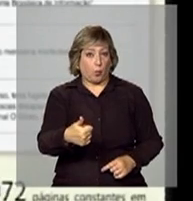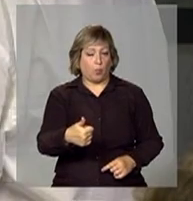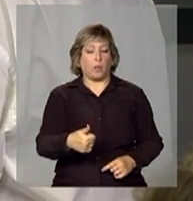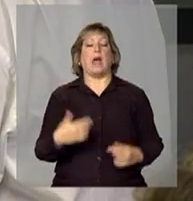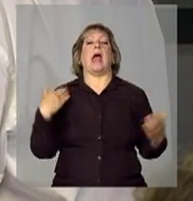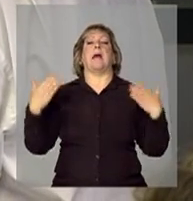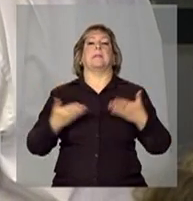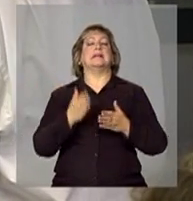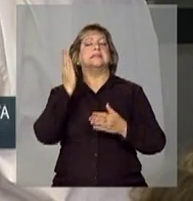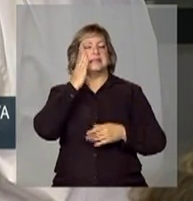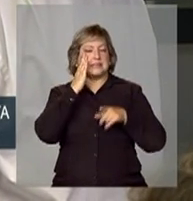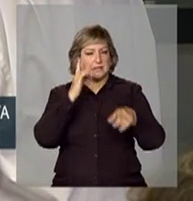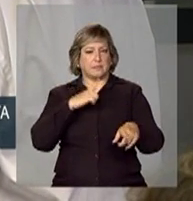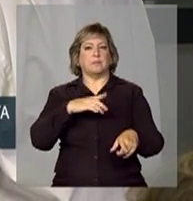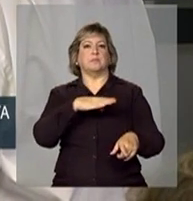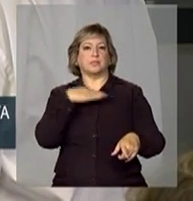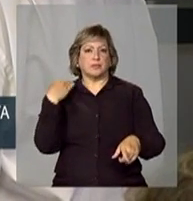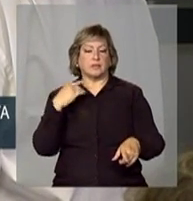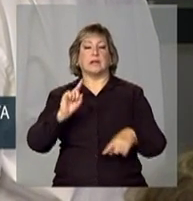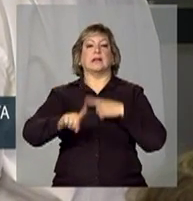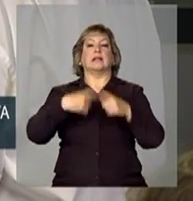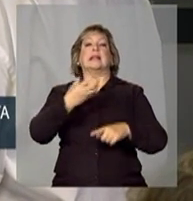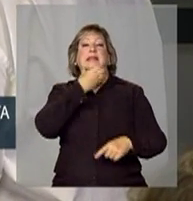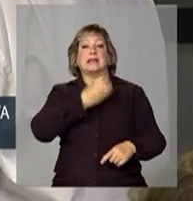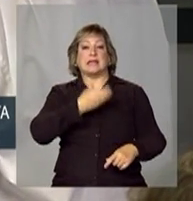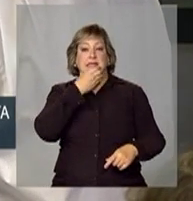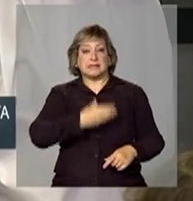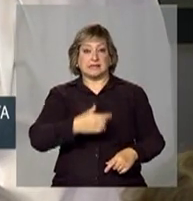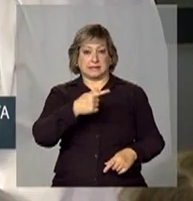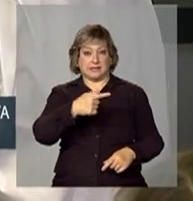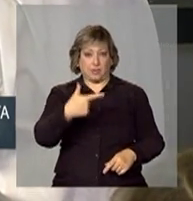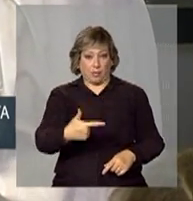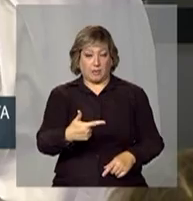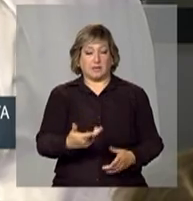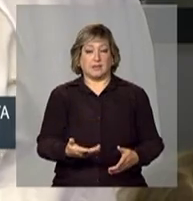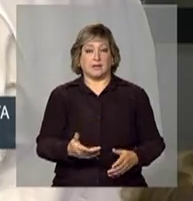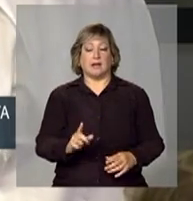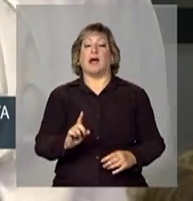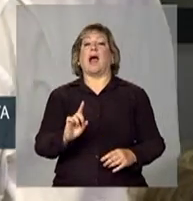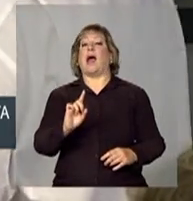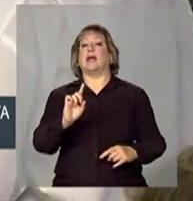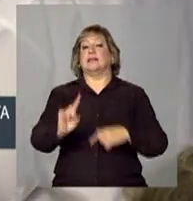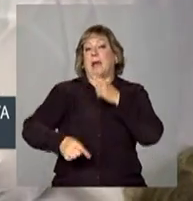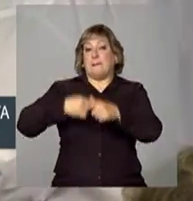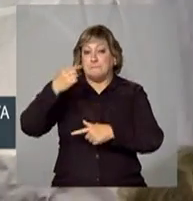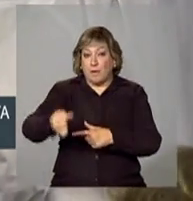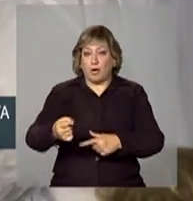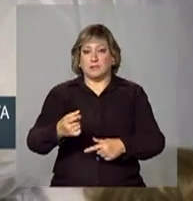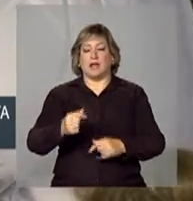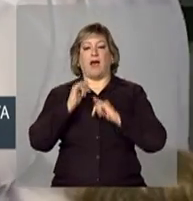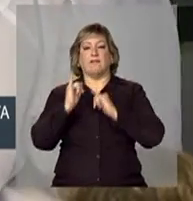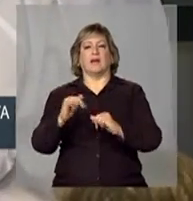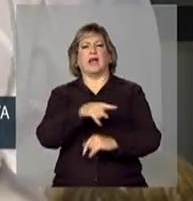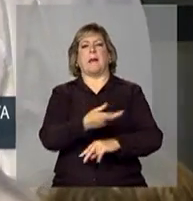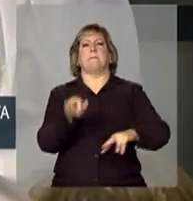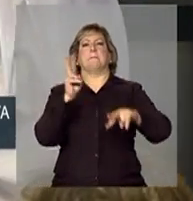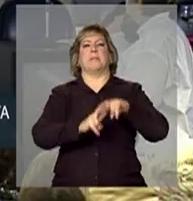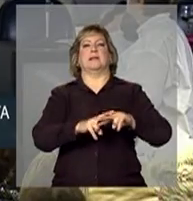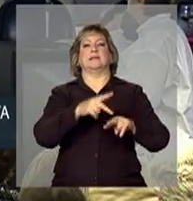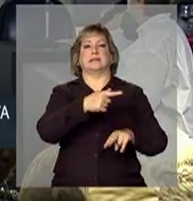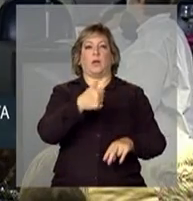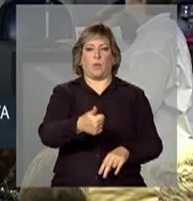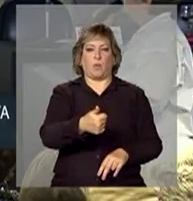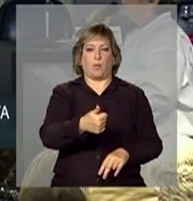1971. A Marinha sabe que está morta em dezembro de 72 e informa ao Estado brasileiro que ele foi preso em